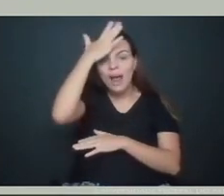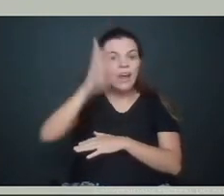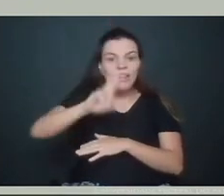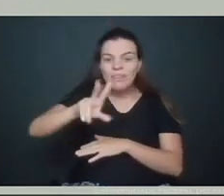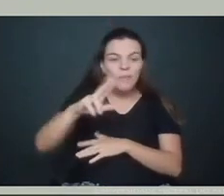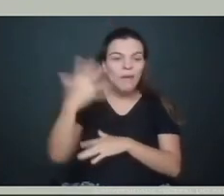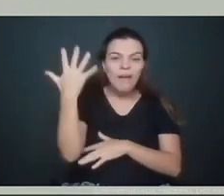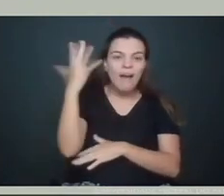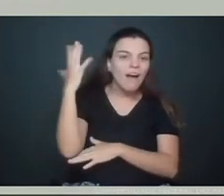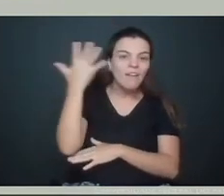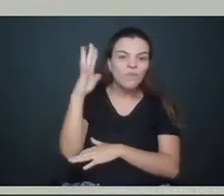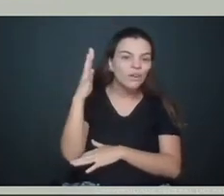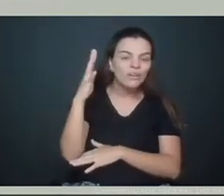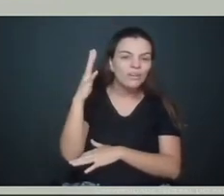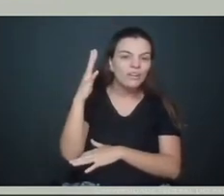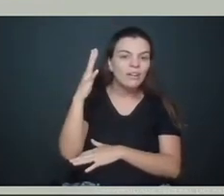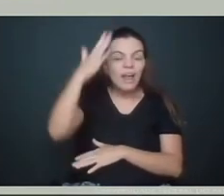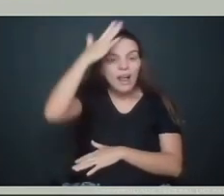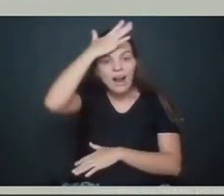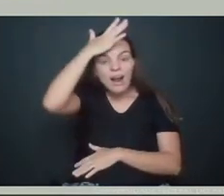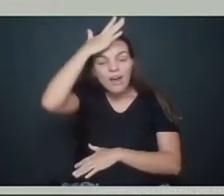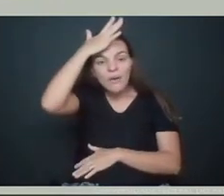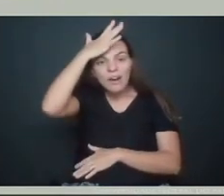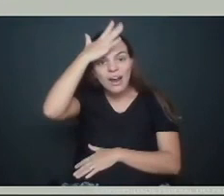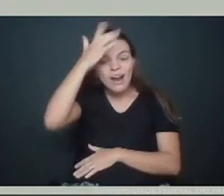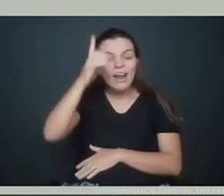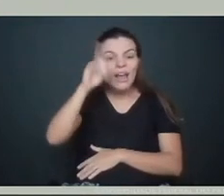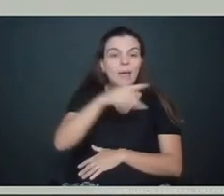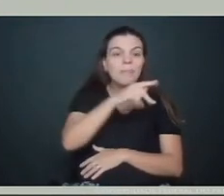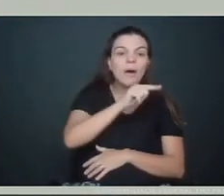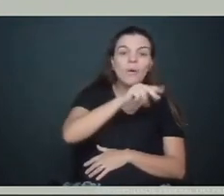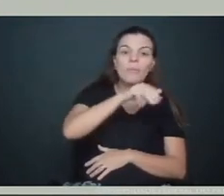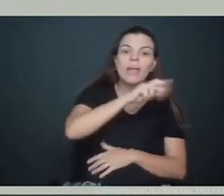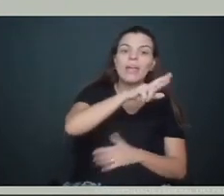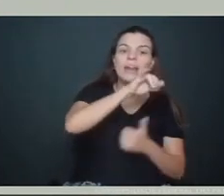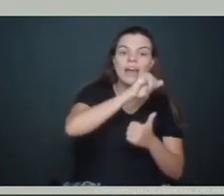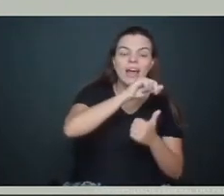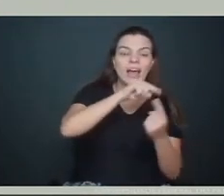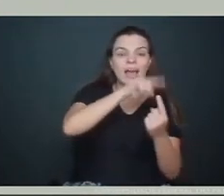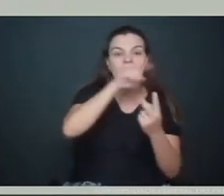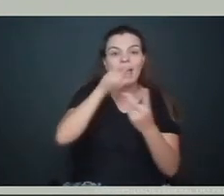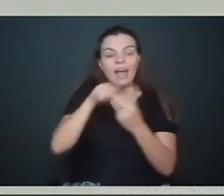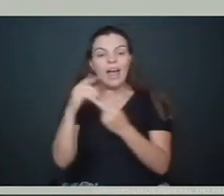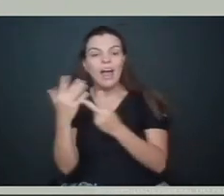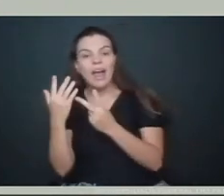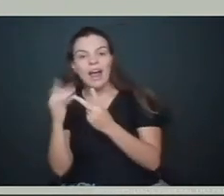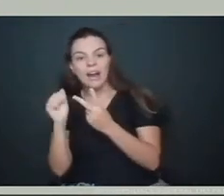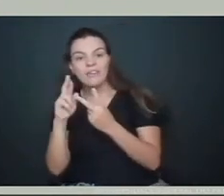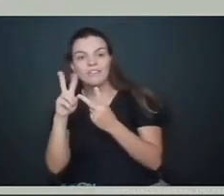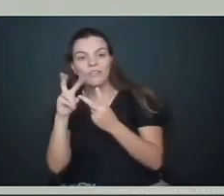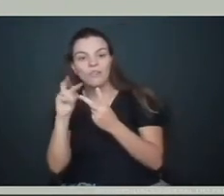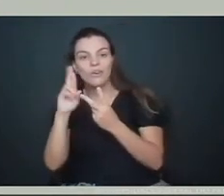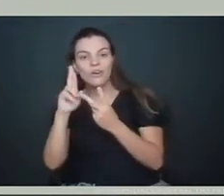gente. Araucária é o intermediário entre palmeira e árvore. Ela, para cima, no tronco, ela só vai até